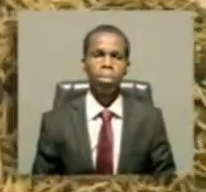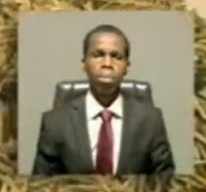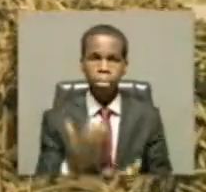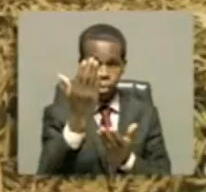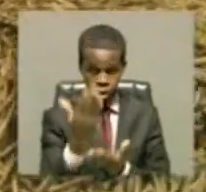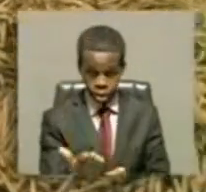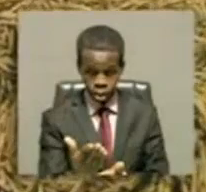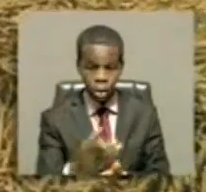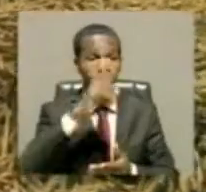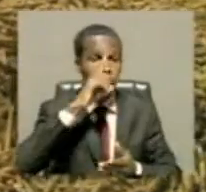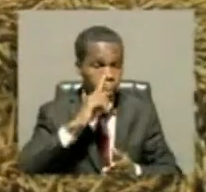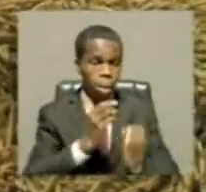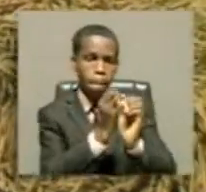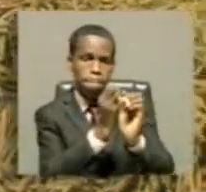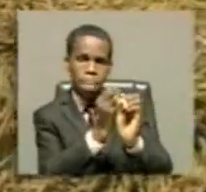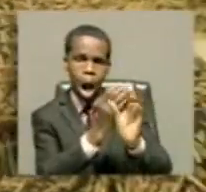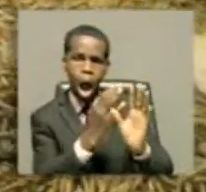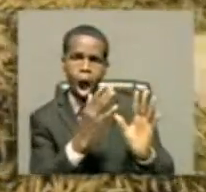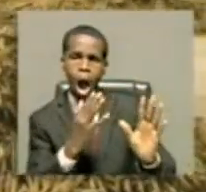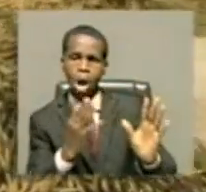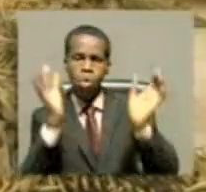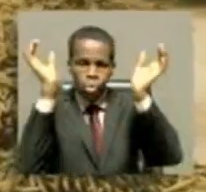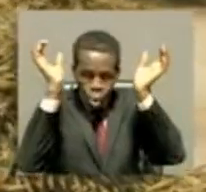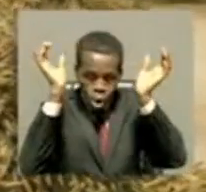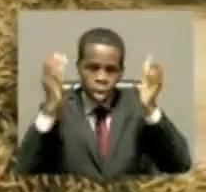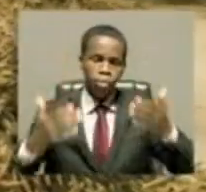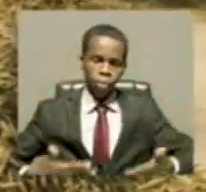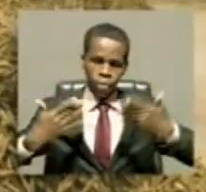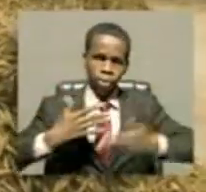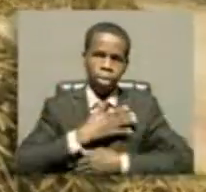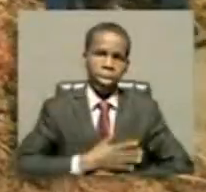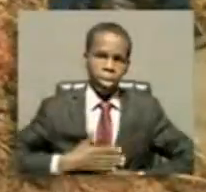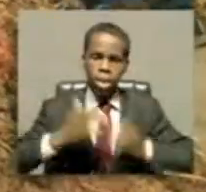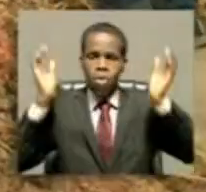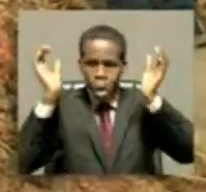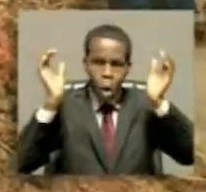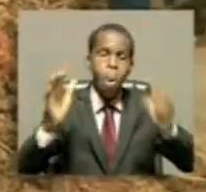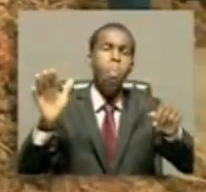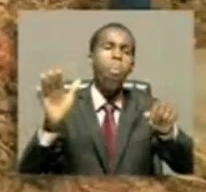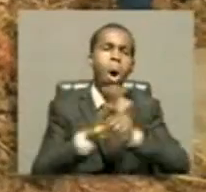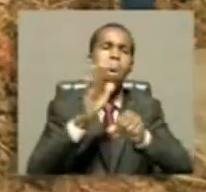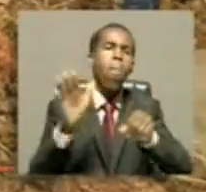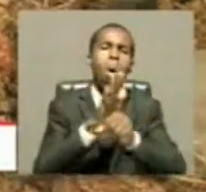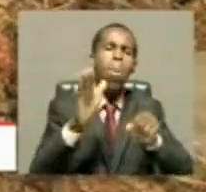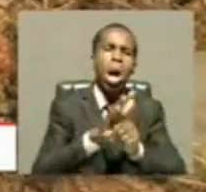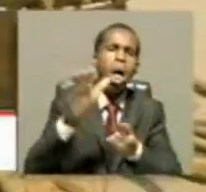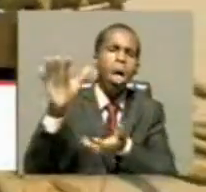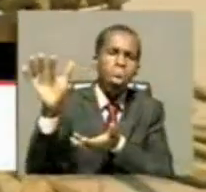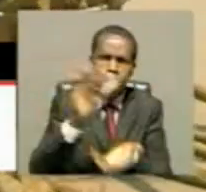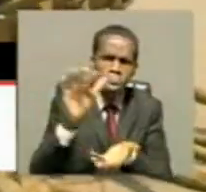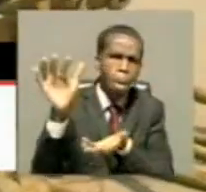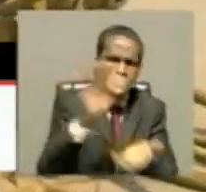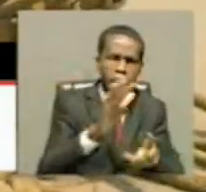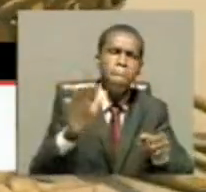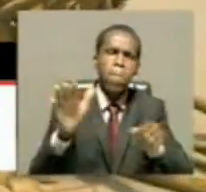Aqui está uma manifestação de alegria por se tratar de um ano produtivo. A produção do maçango